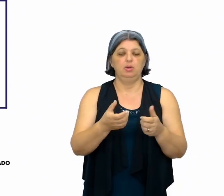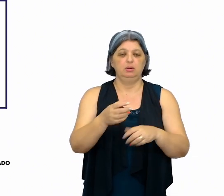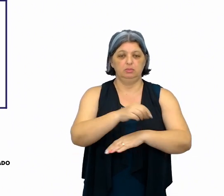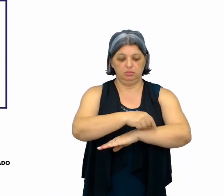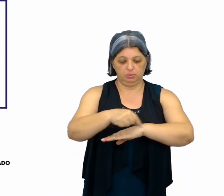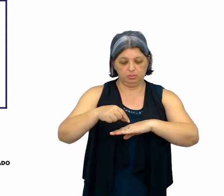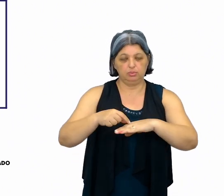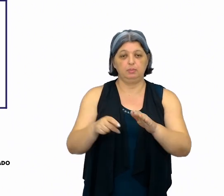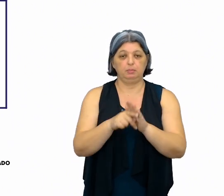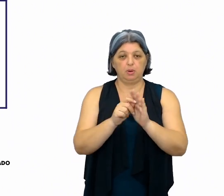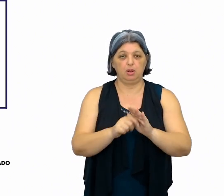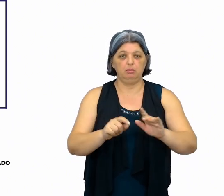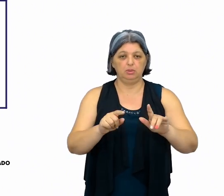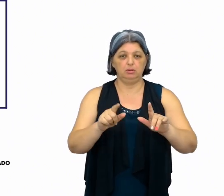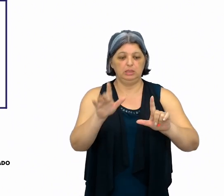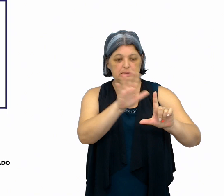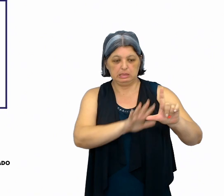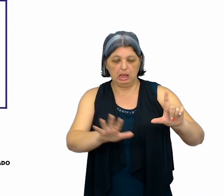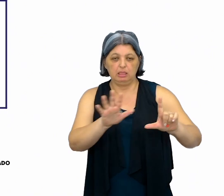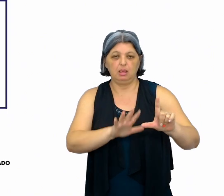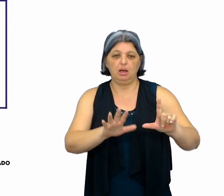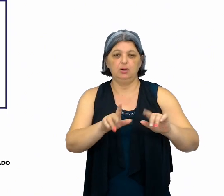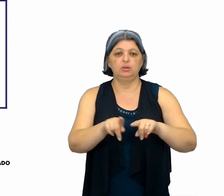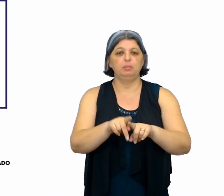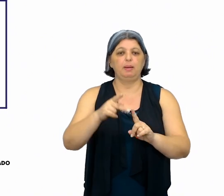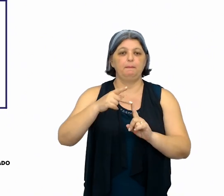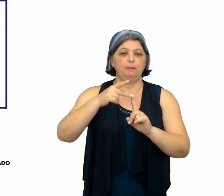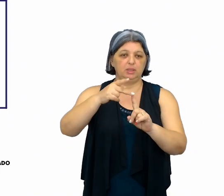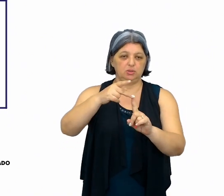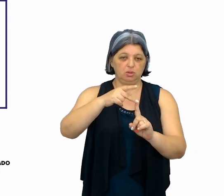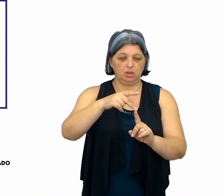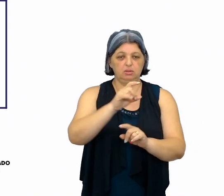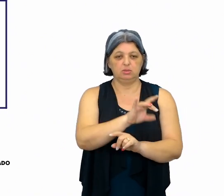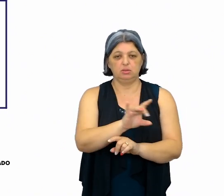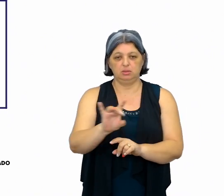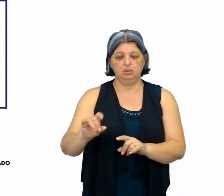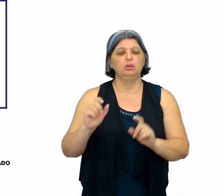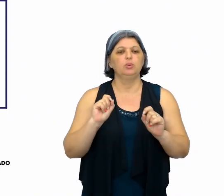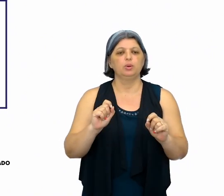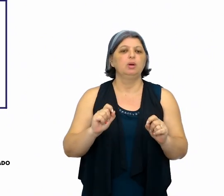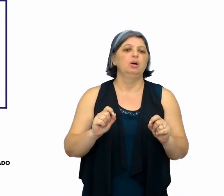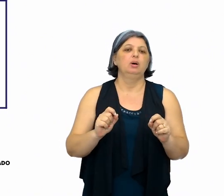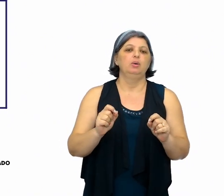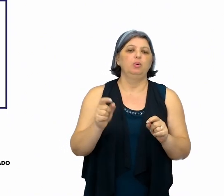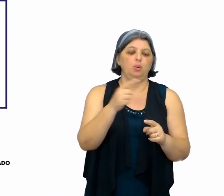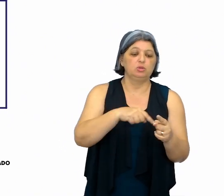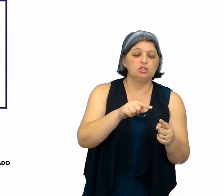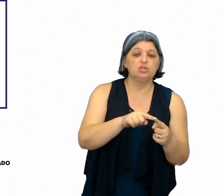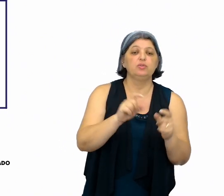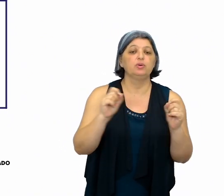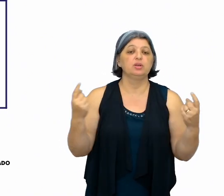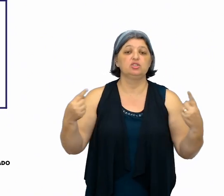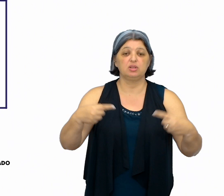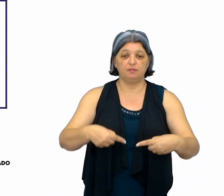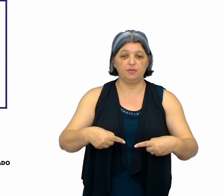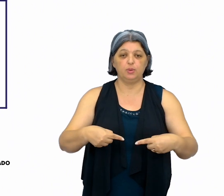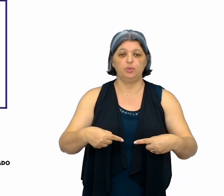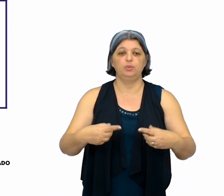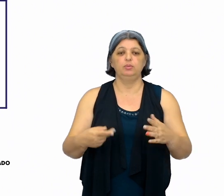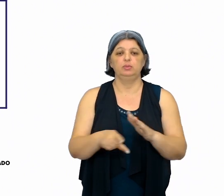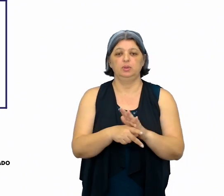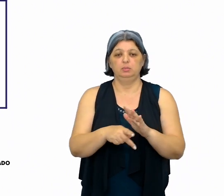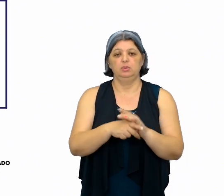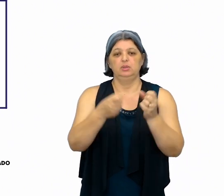para o jogo e seus personagens. Qual será a missão? Quais serão os desafios? Retomar a